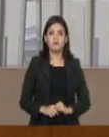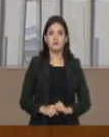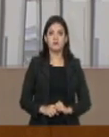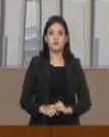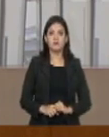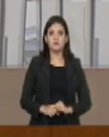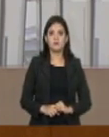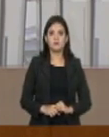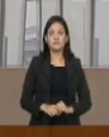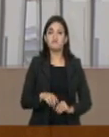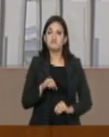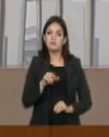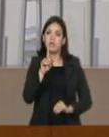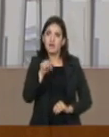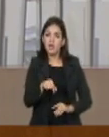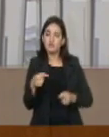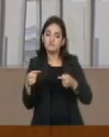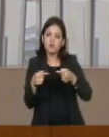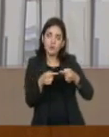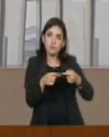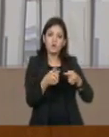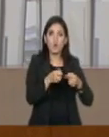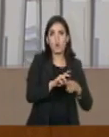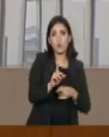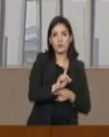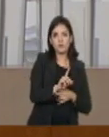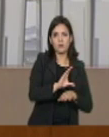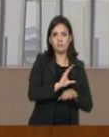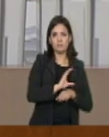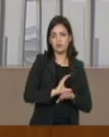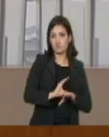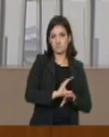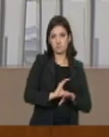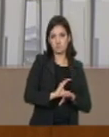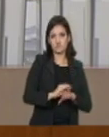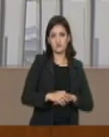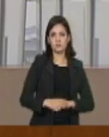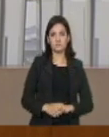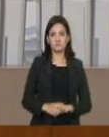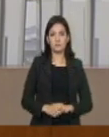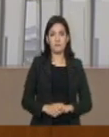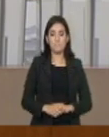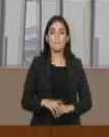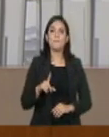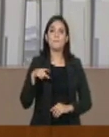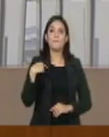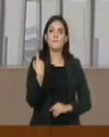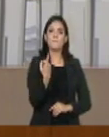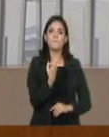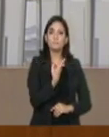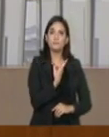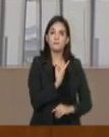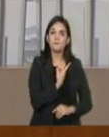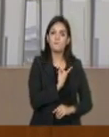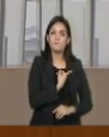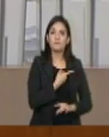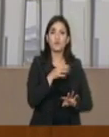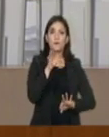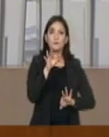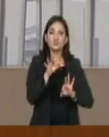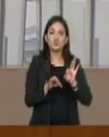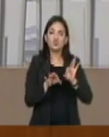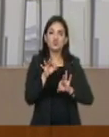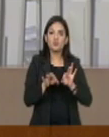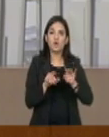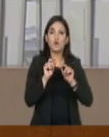Ele é compatível ou não é compatível com a Constituição? Nós estamos julgando um caso de